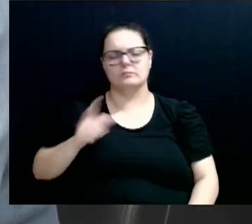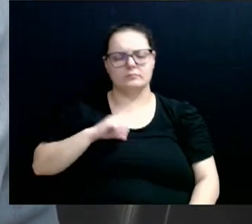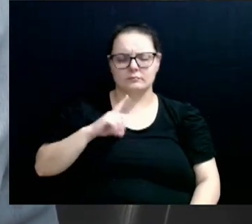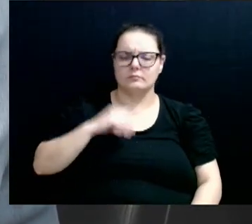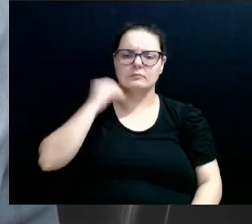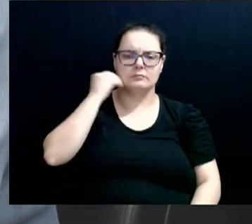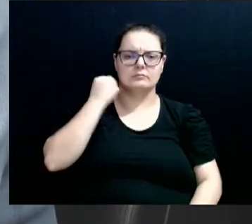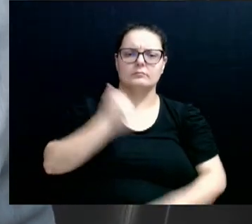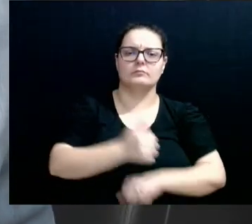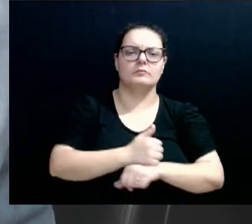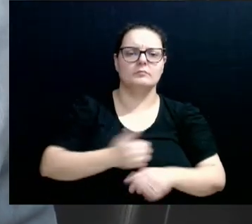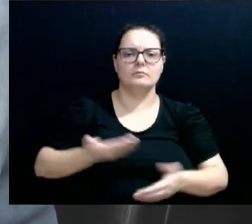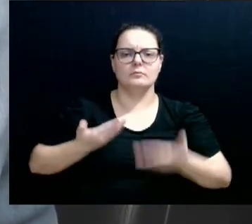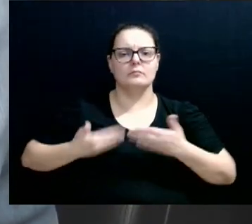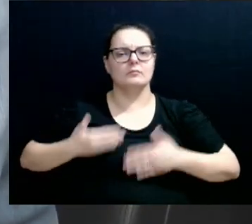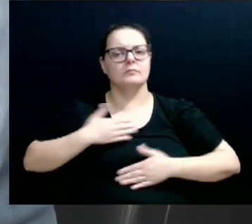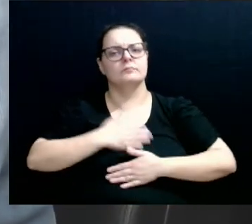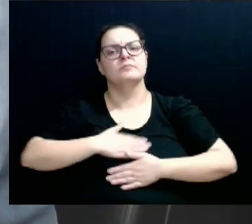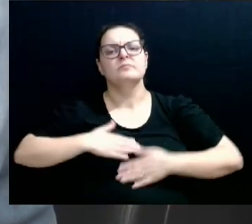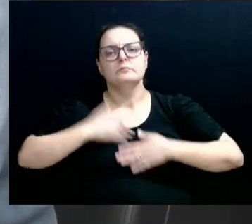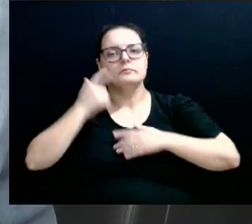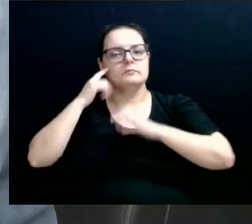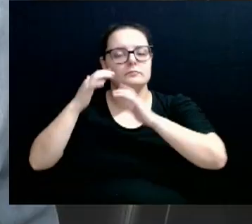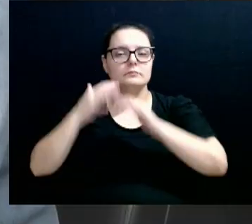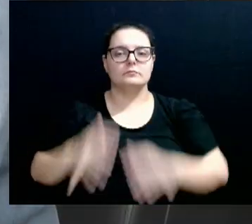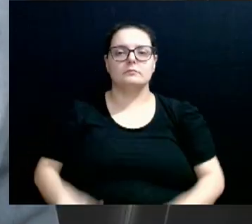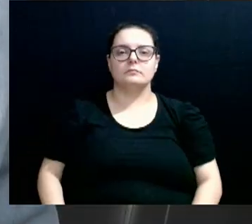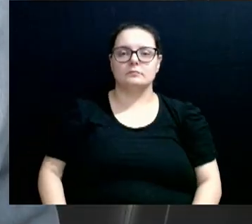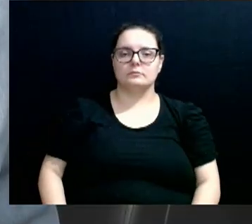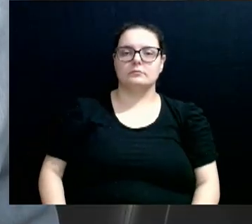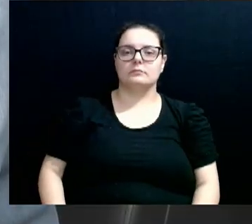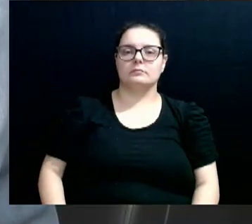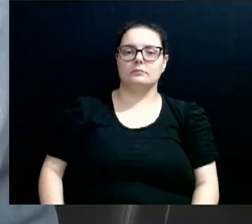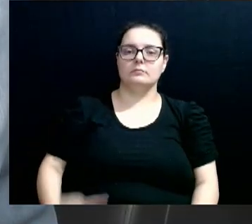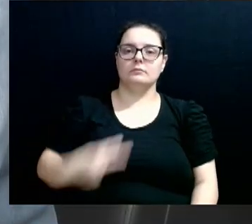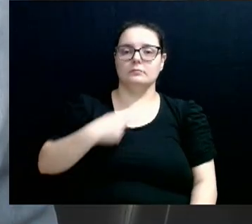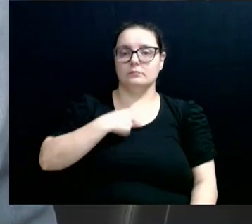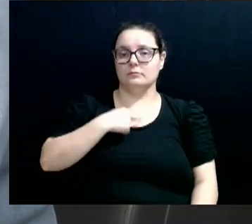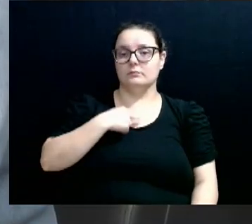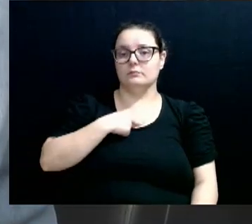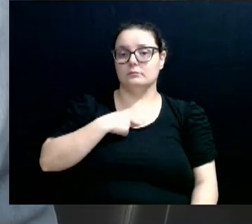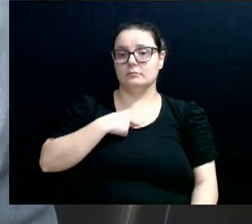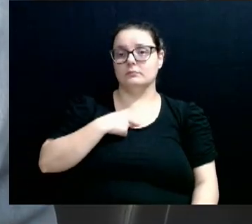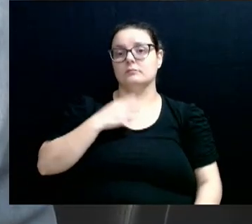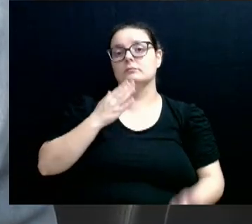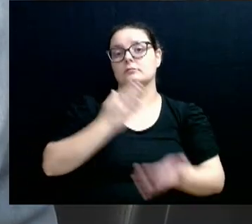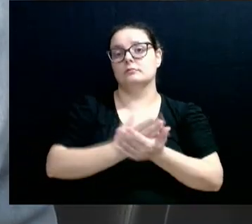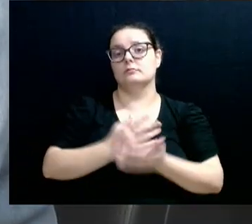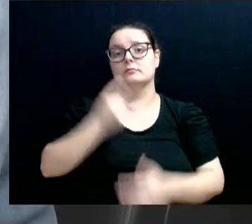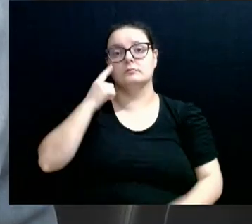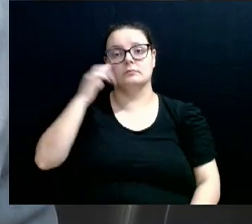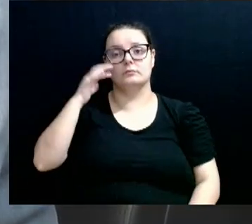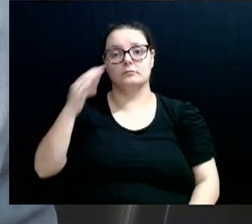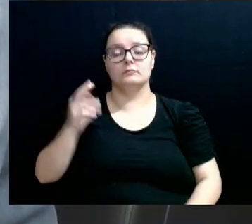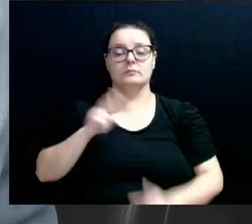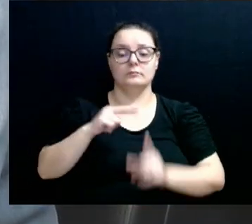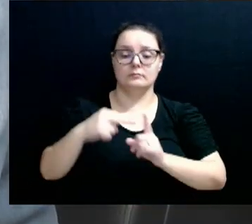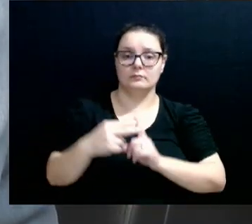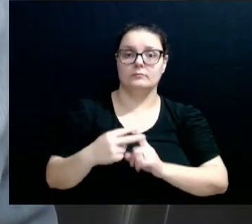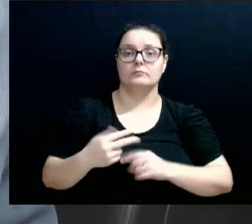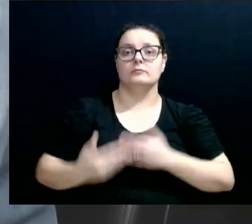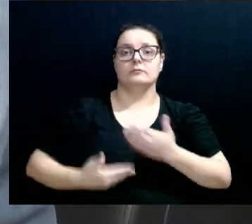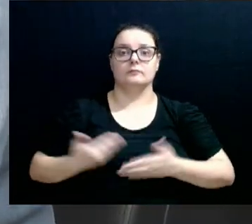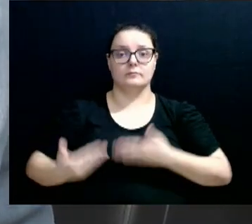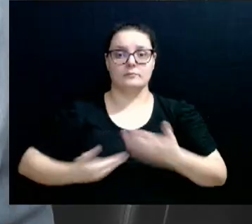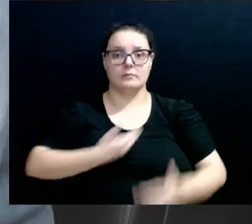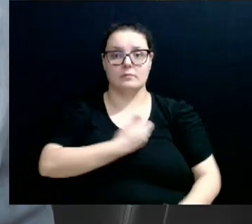prazer e tal, pensar nisso, mas não pode descartar a perspectiva de se tornar um servidor público, cara,